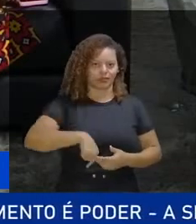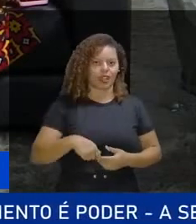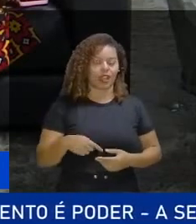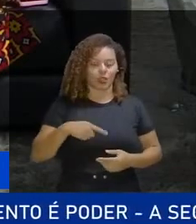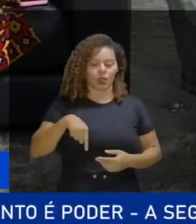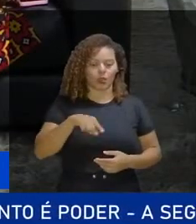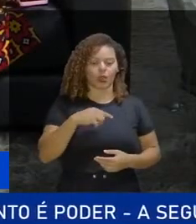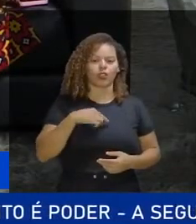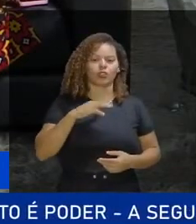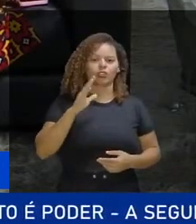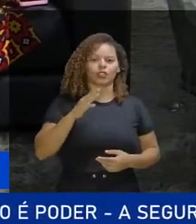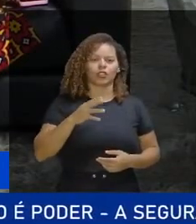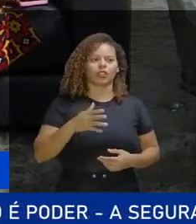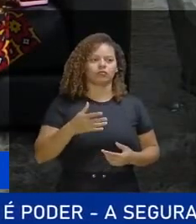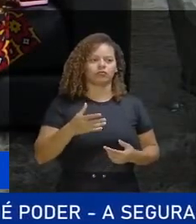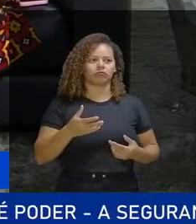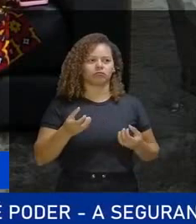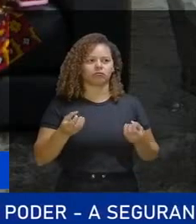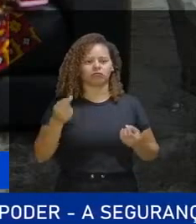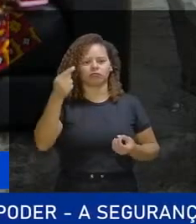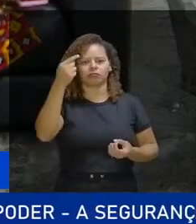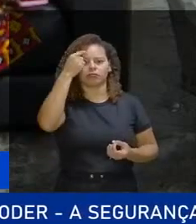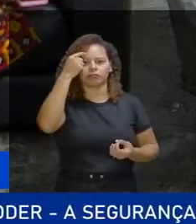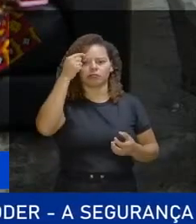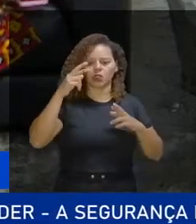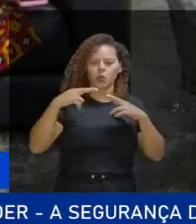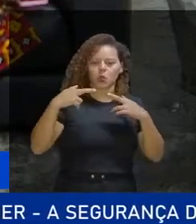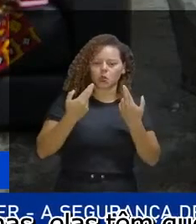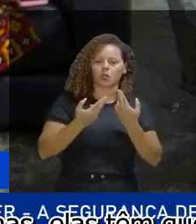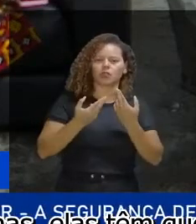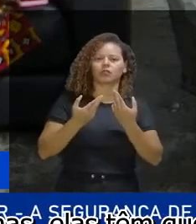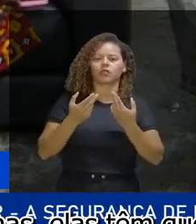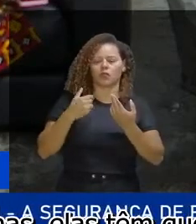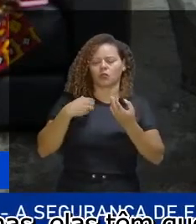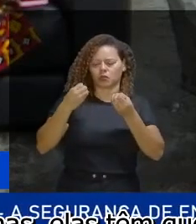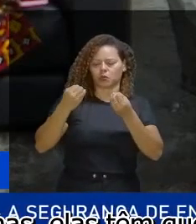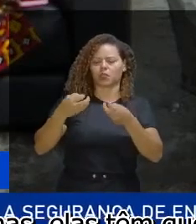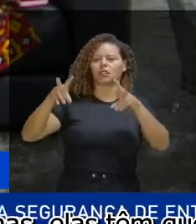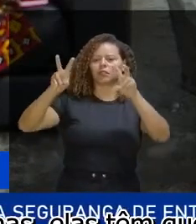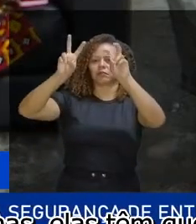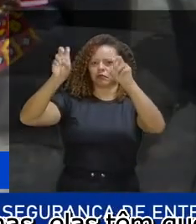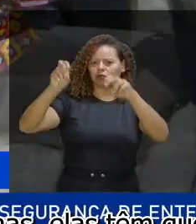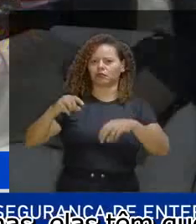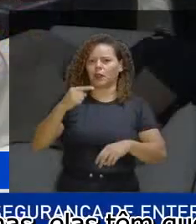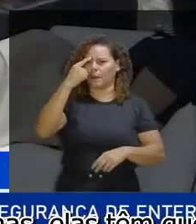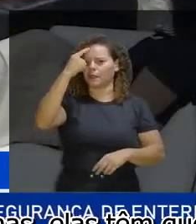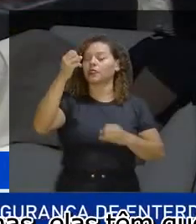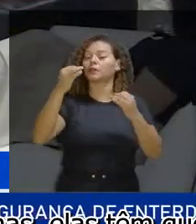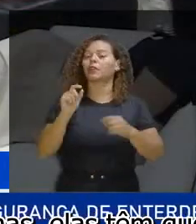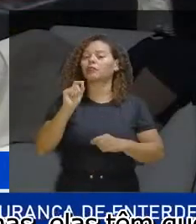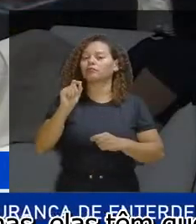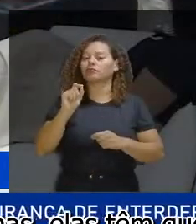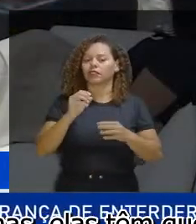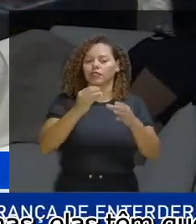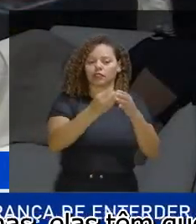esse momento de poesia. Eu vou falar sobre isso. Eu penso que cota feminina, cota de negros, cotas